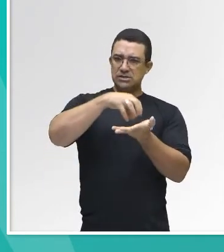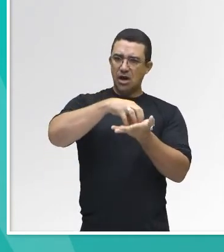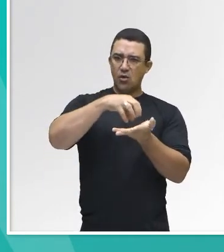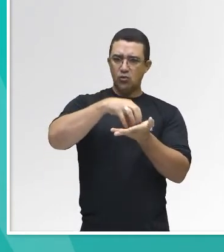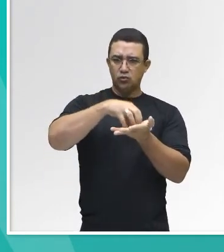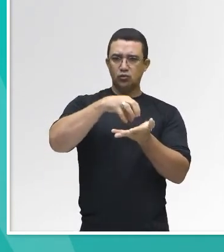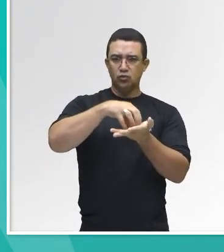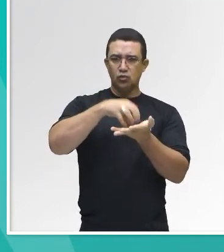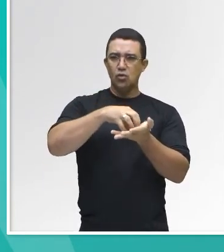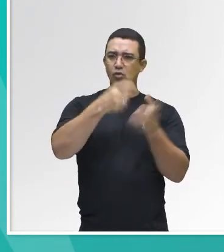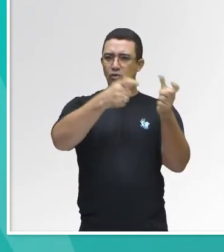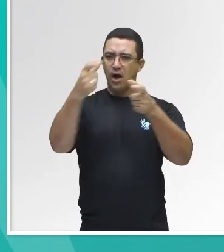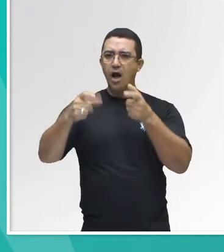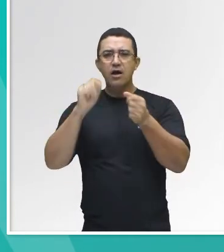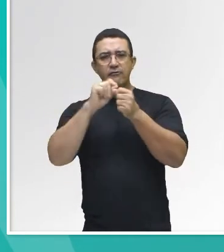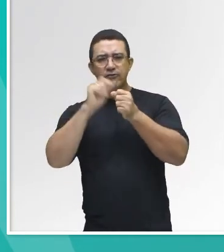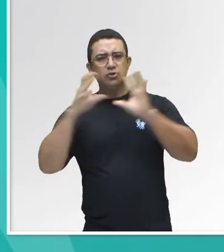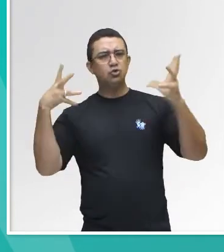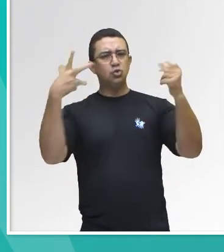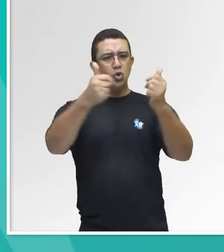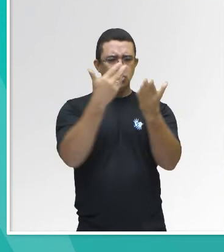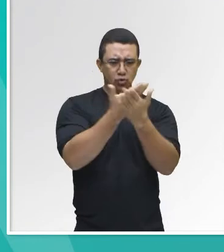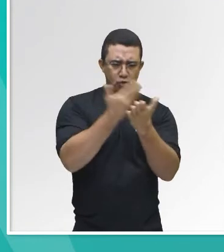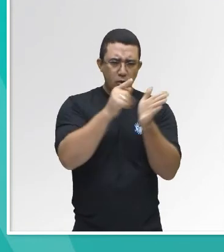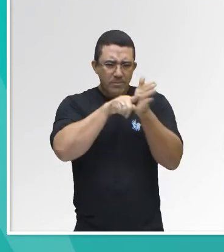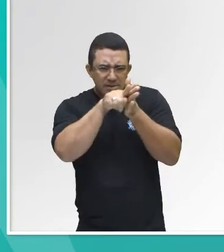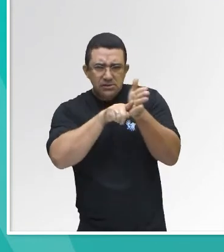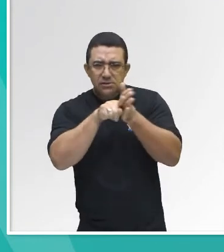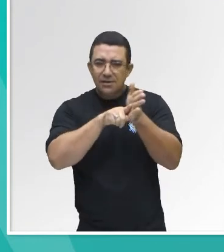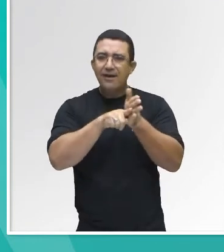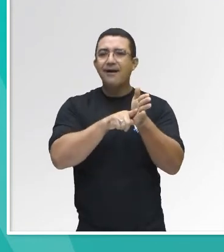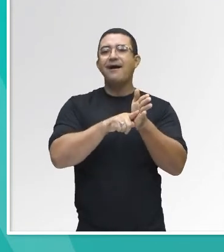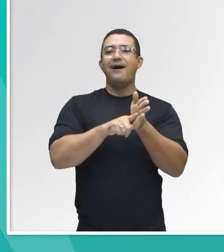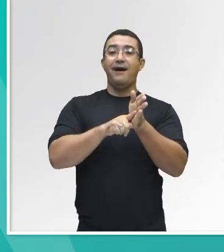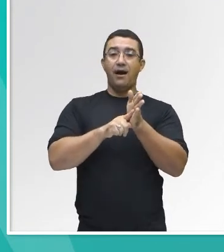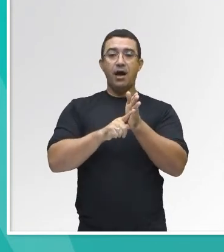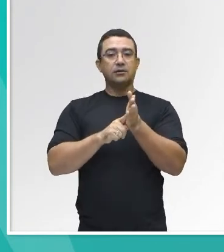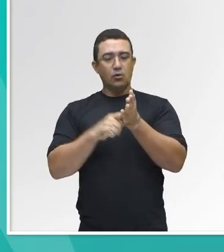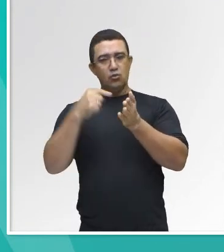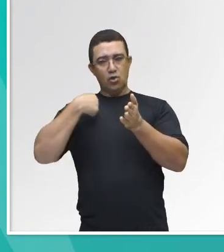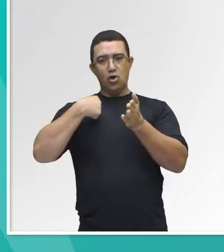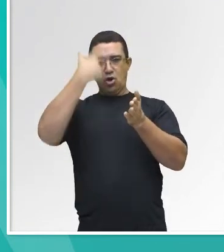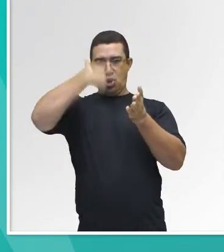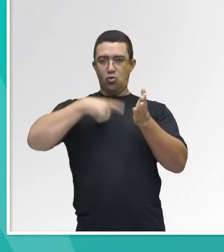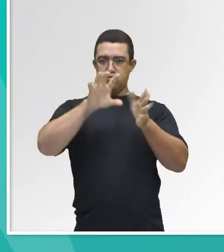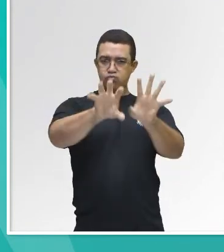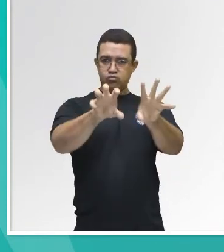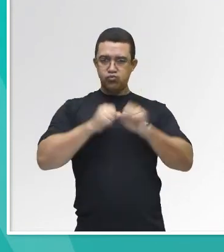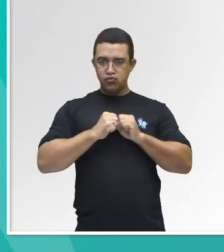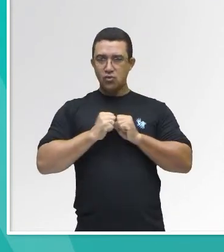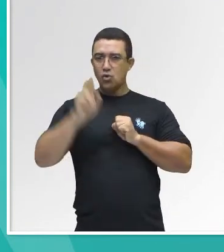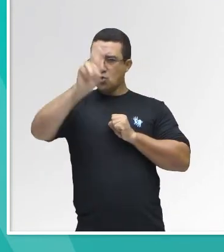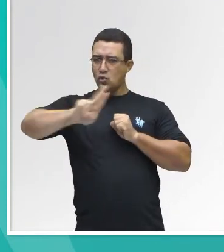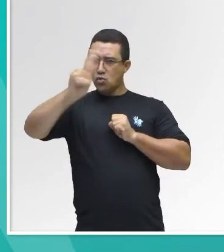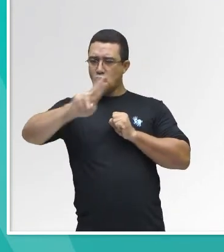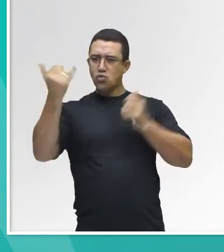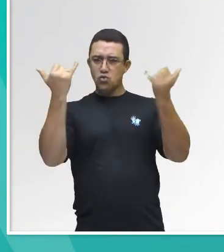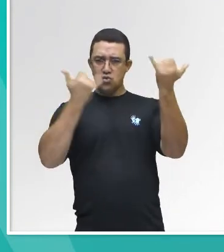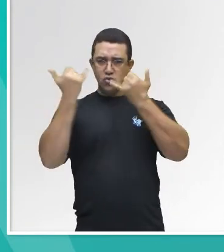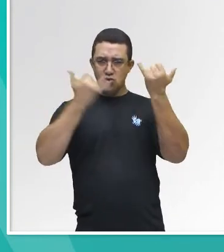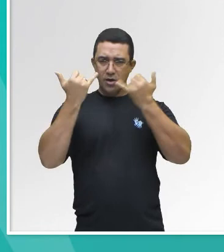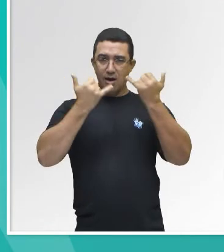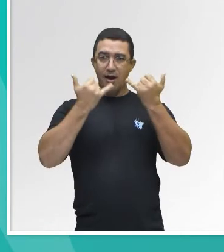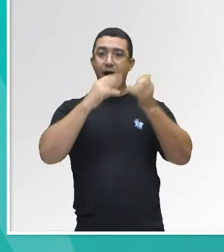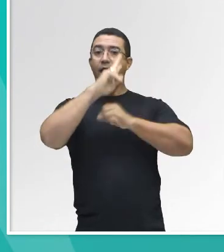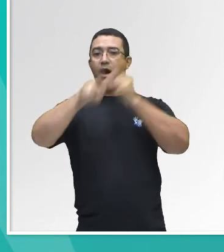esse estudo, uma instituição de credibilidade, e eu utilizo esses dados para fazer o meu argumento,